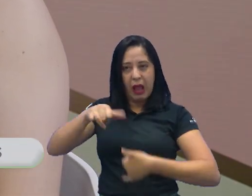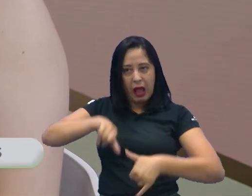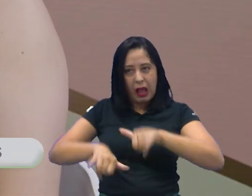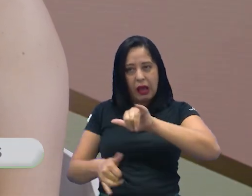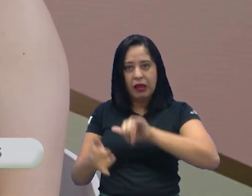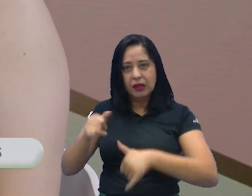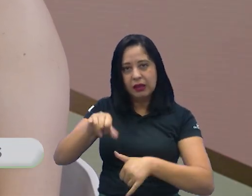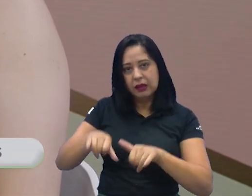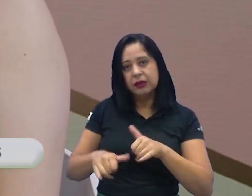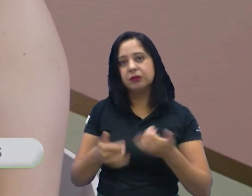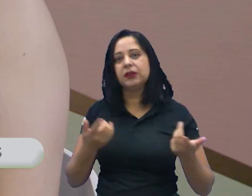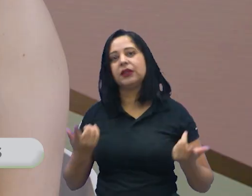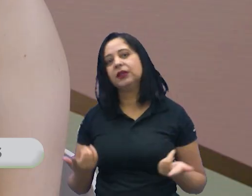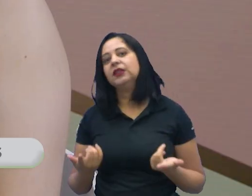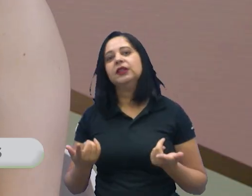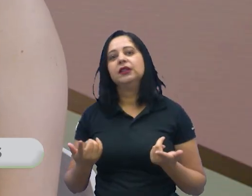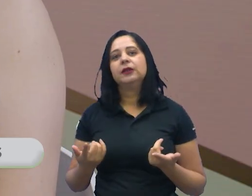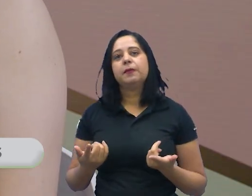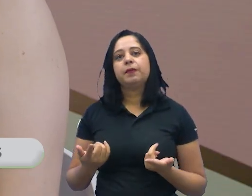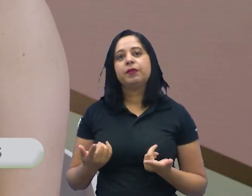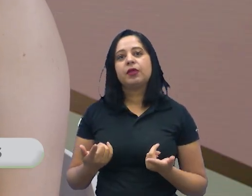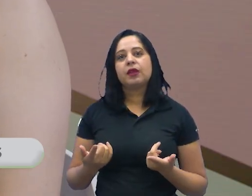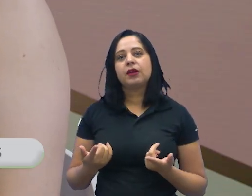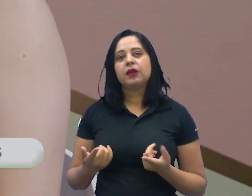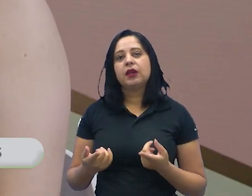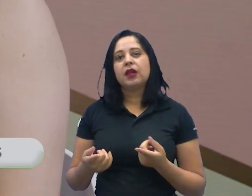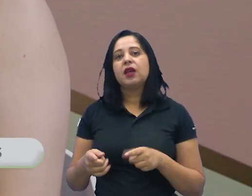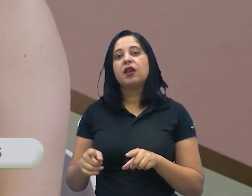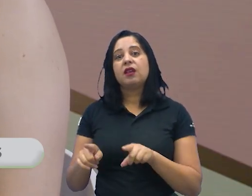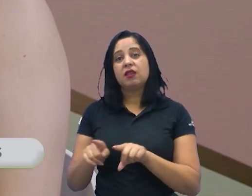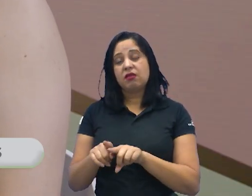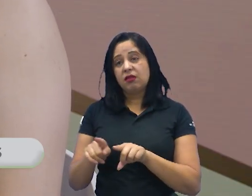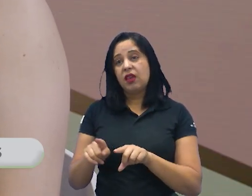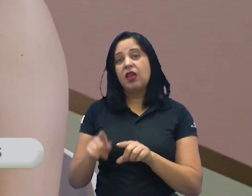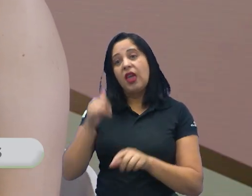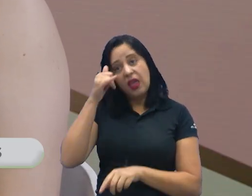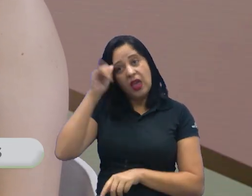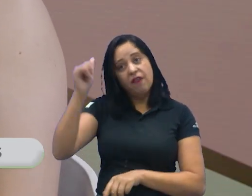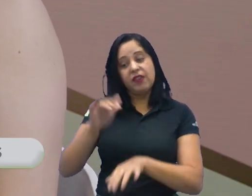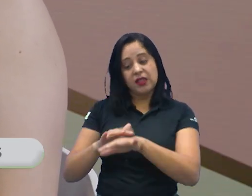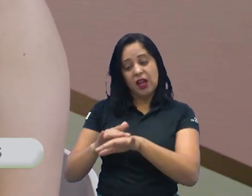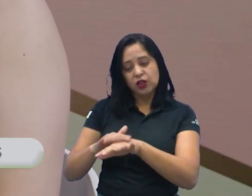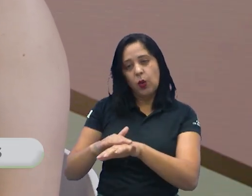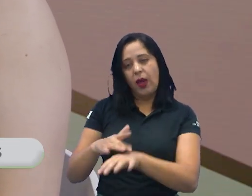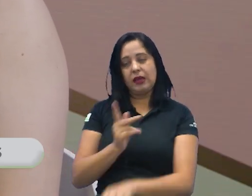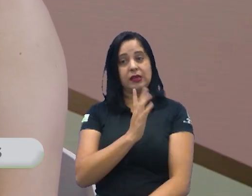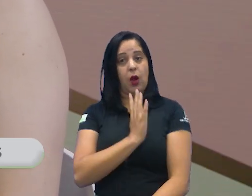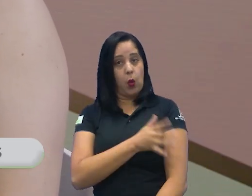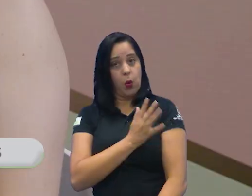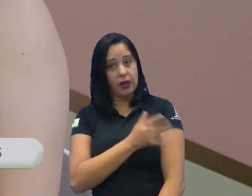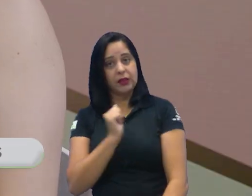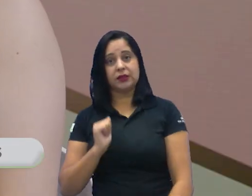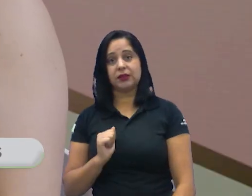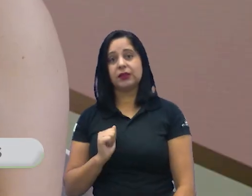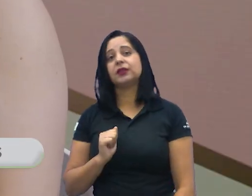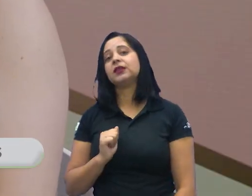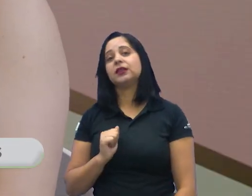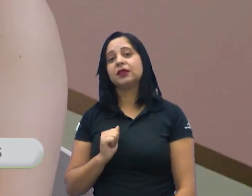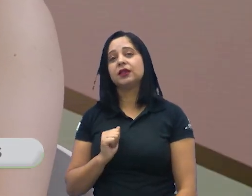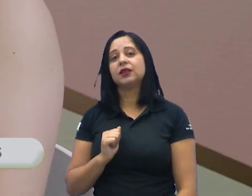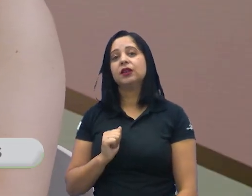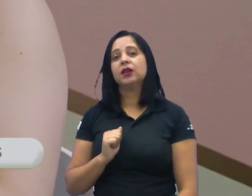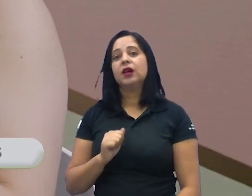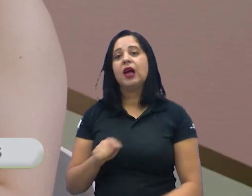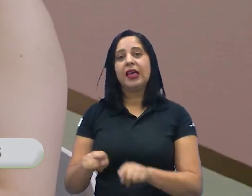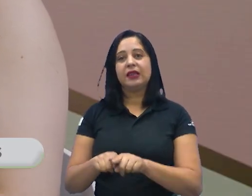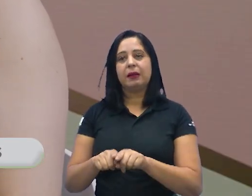correlacionado com correlações de desenvolvimento de doenças cardiovasculares, aterosclerose, né, que é quando